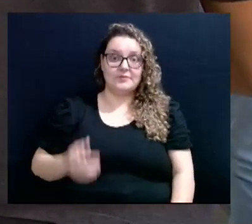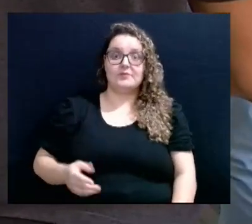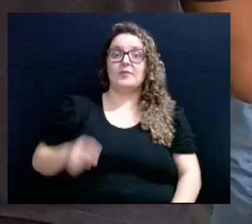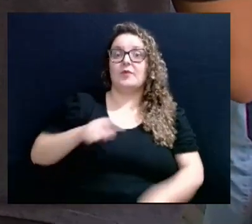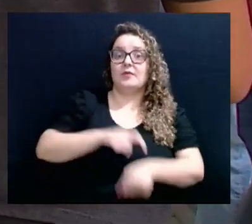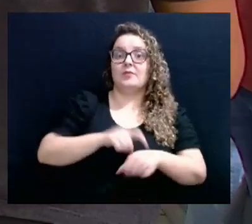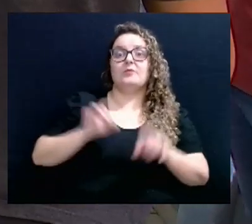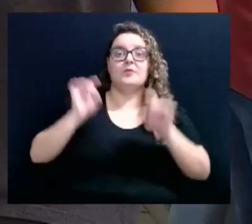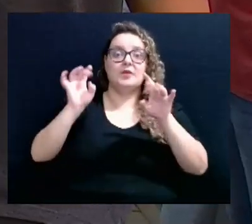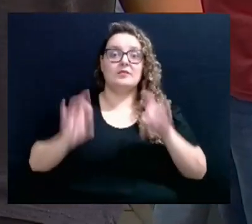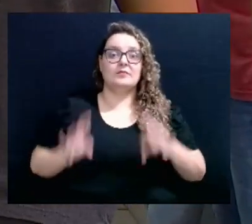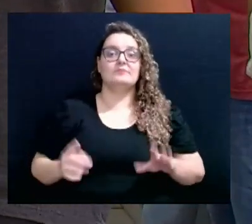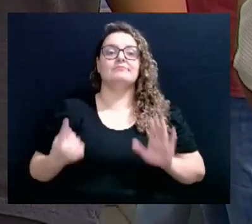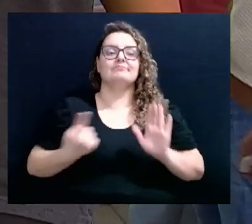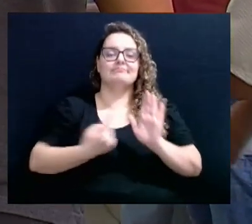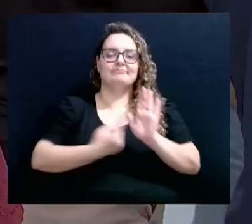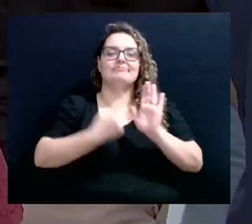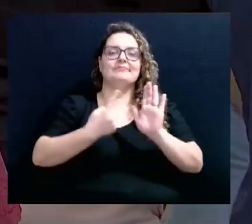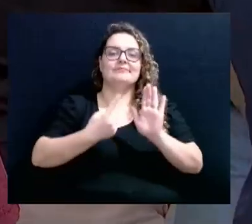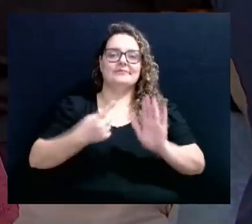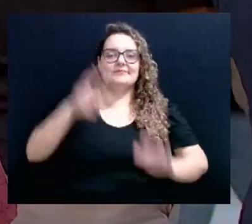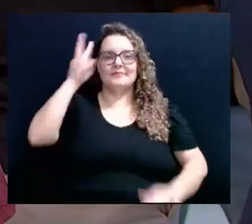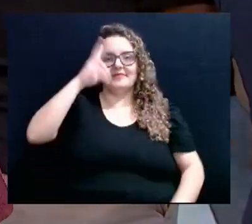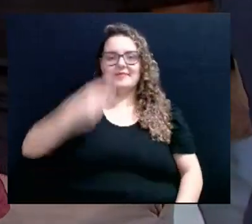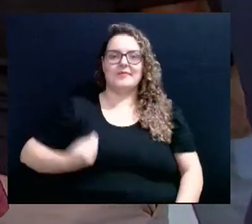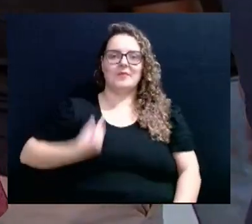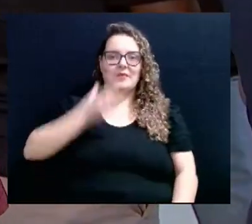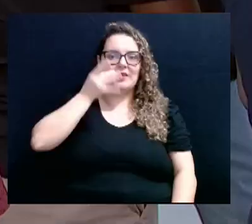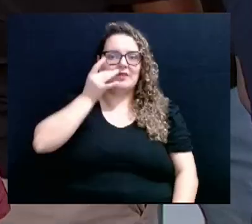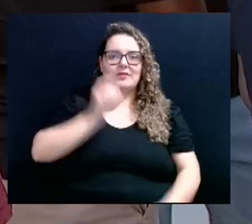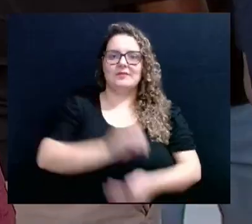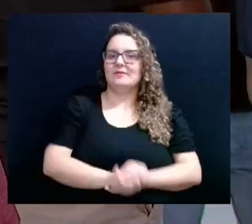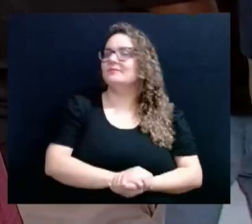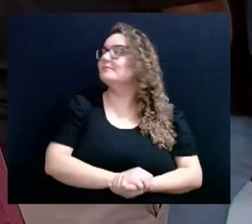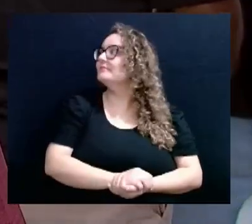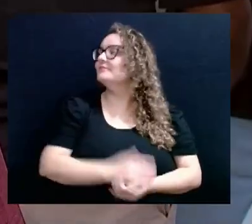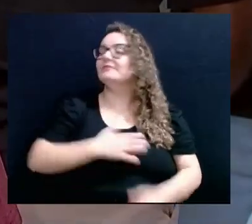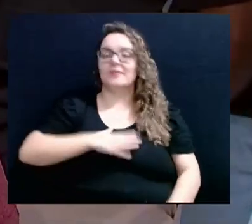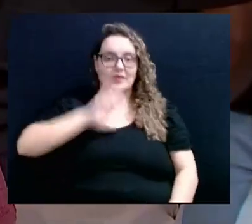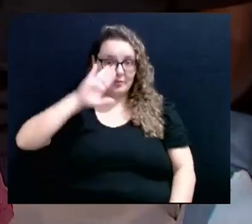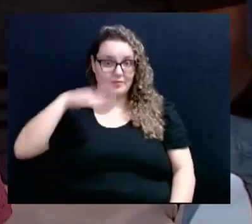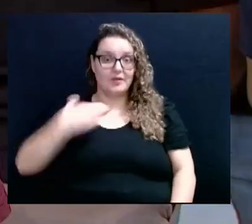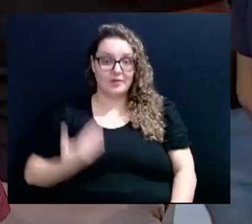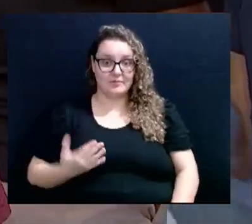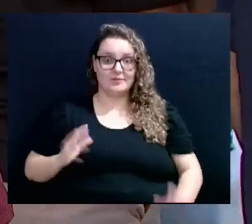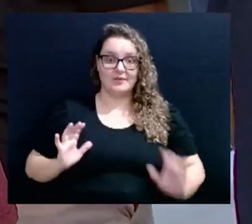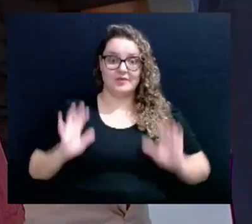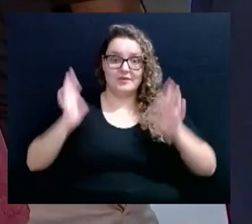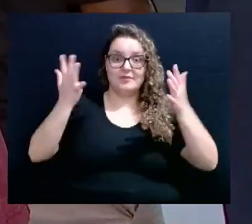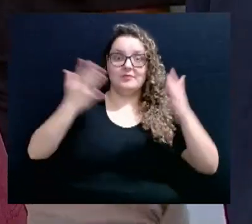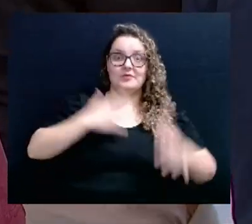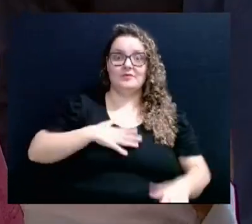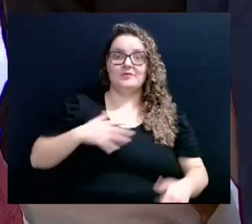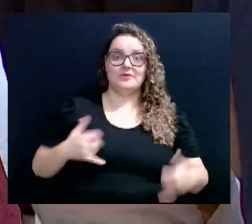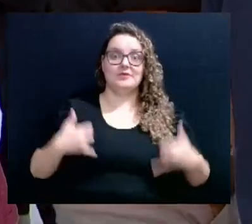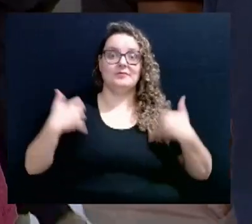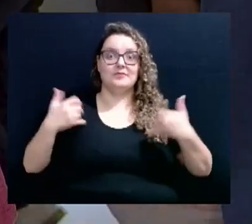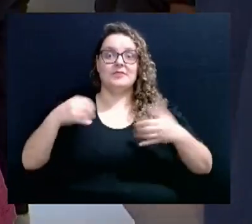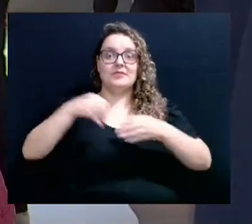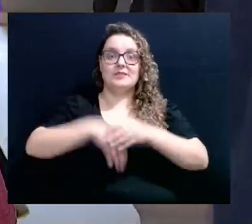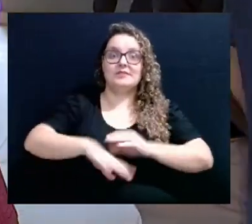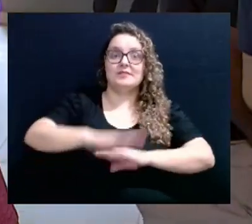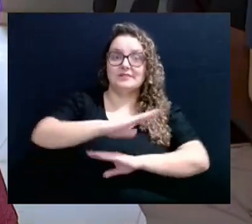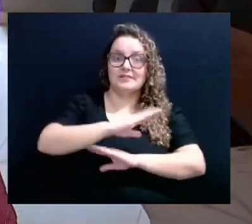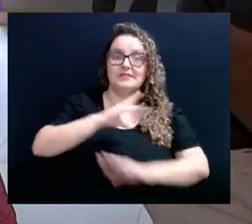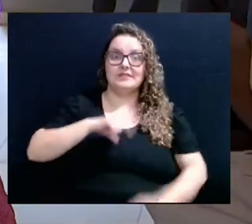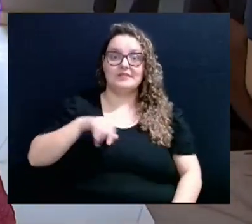ficará marcado na sua história de vida. Para mim é uma grande honra poder comemorar meu aniversário nesta casa, que tem mais de